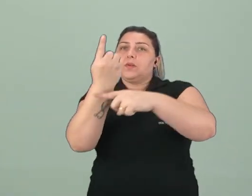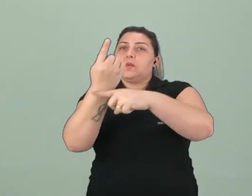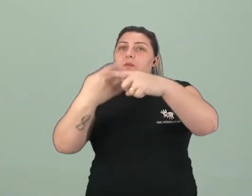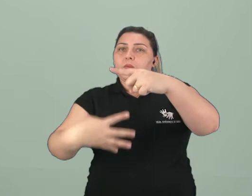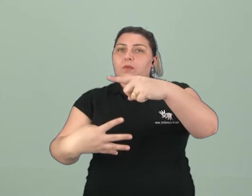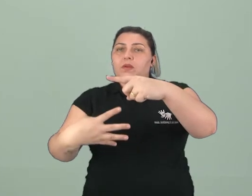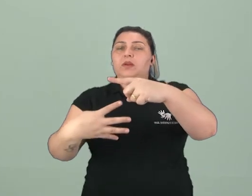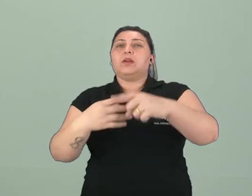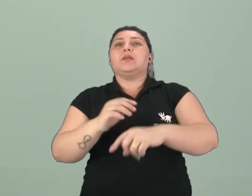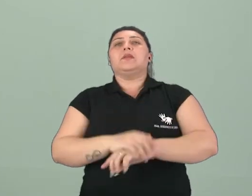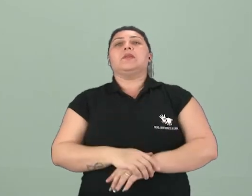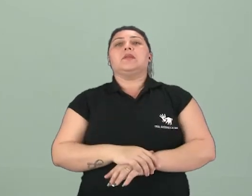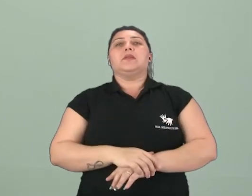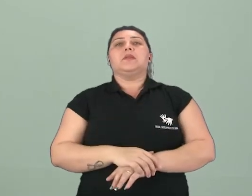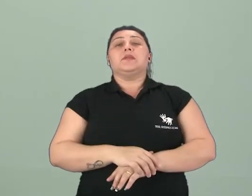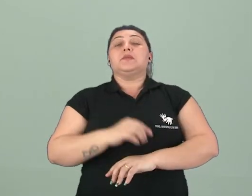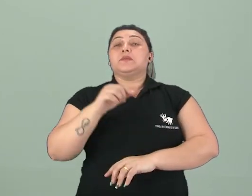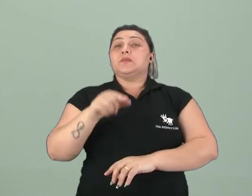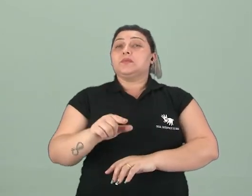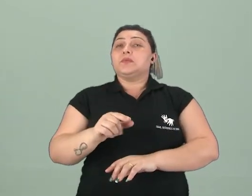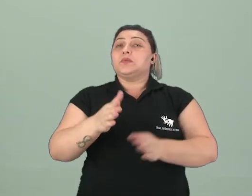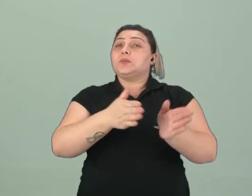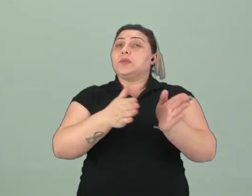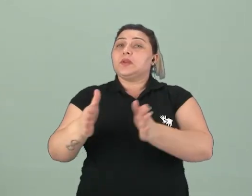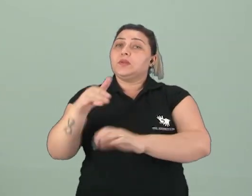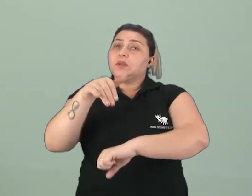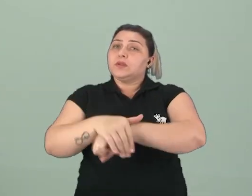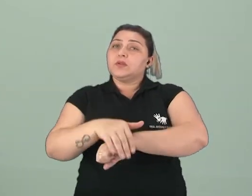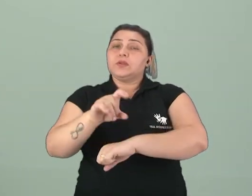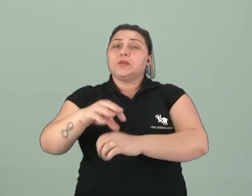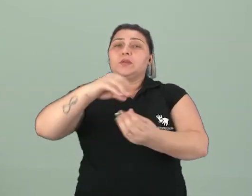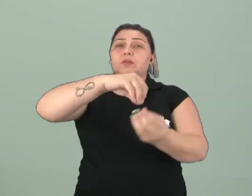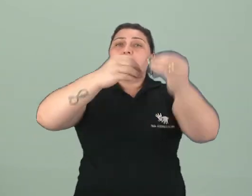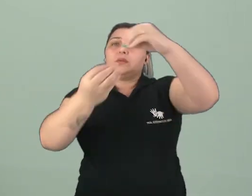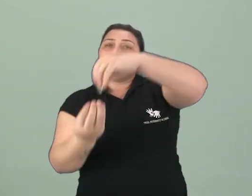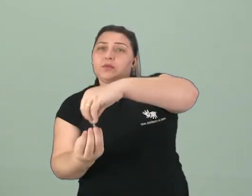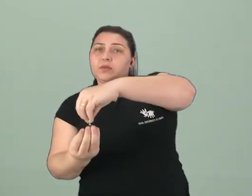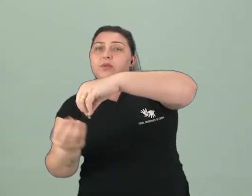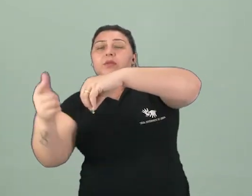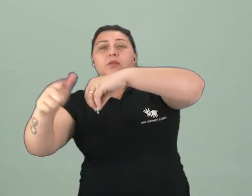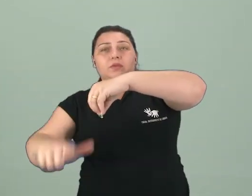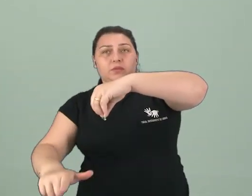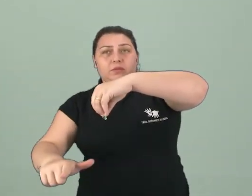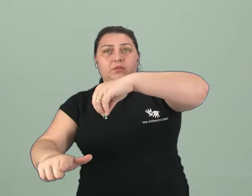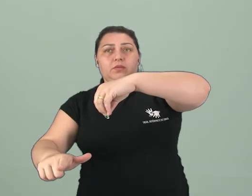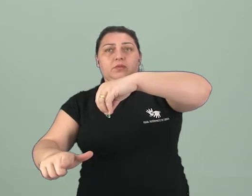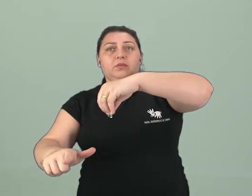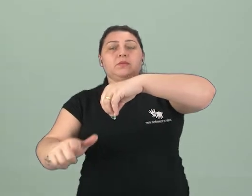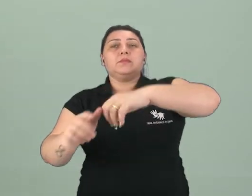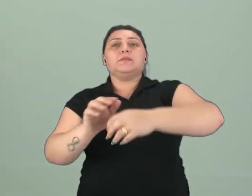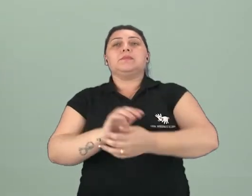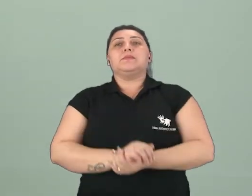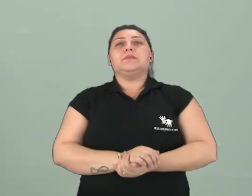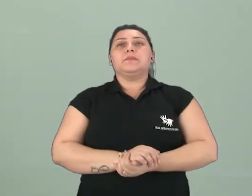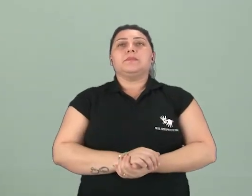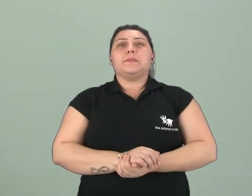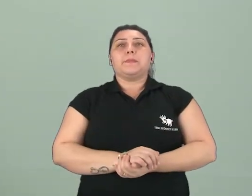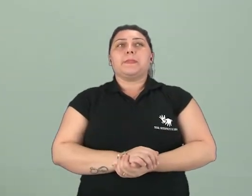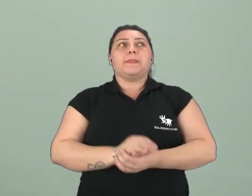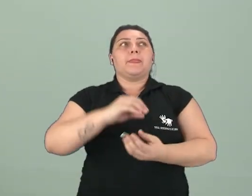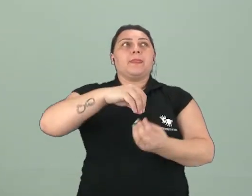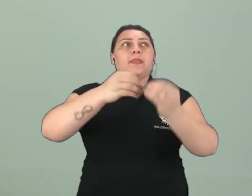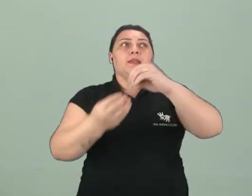né? E aí, quando seria o período da noite, você só viraria a ampulheta ali, porque seriam horas equivalentes, né? Então a